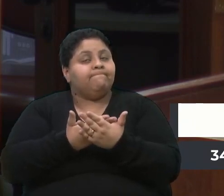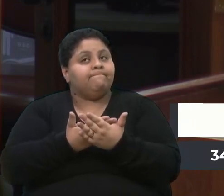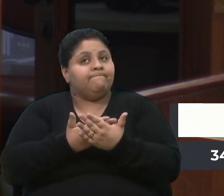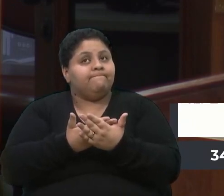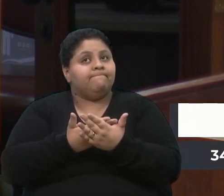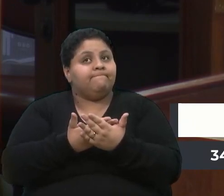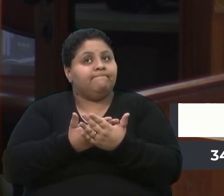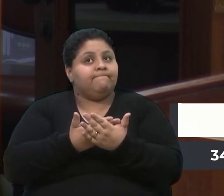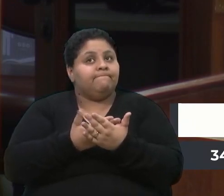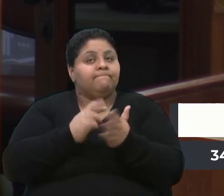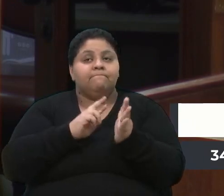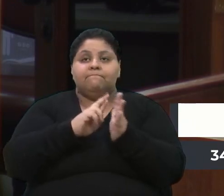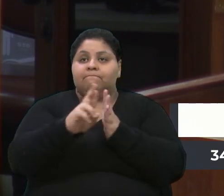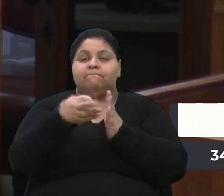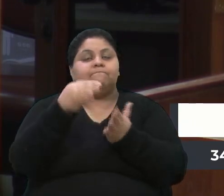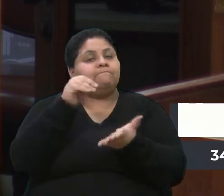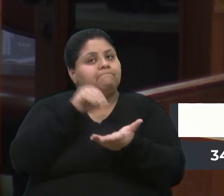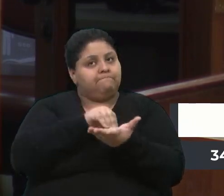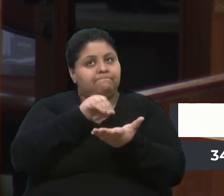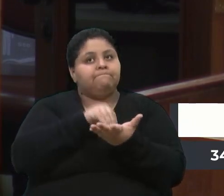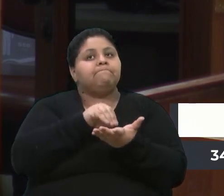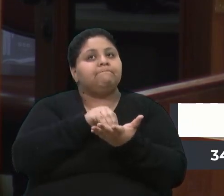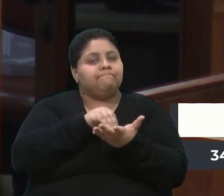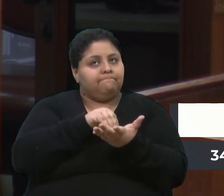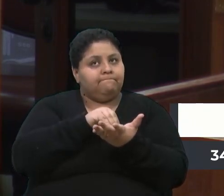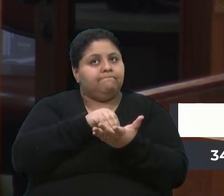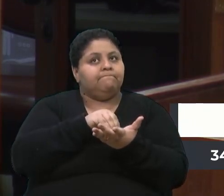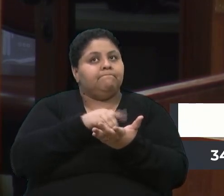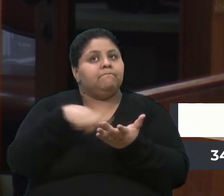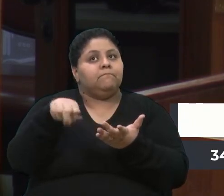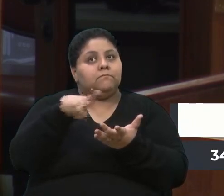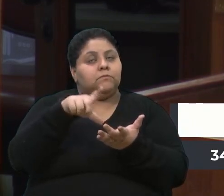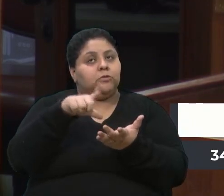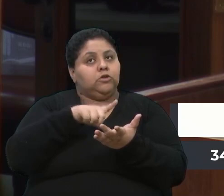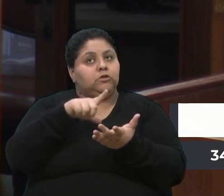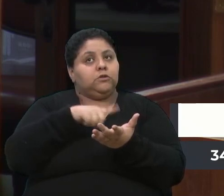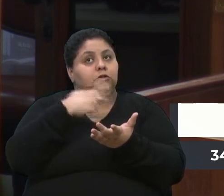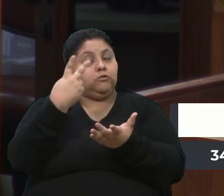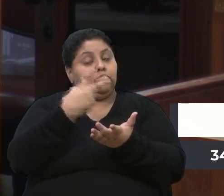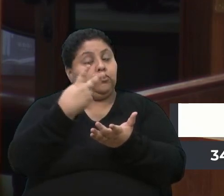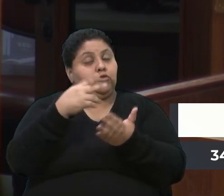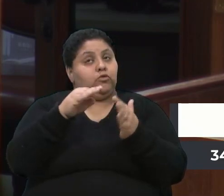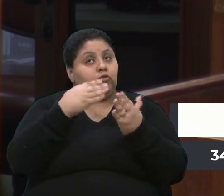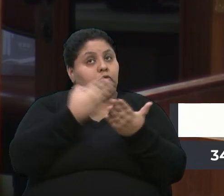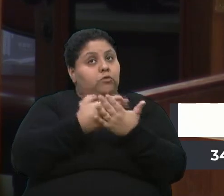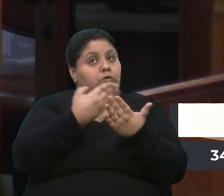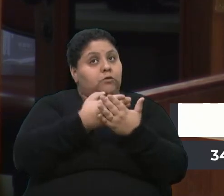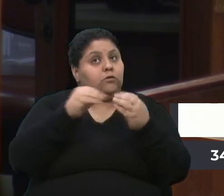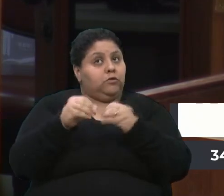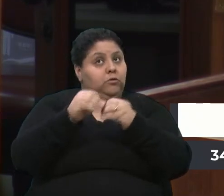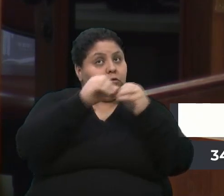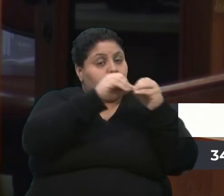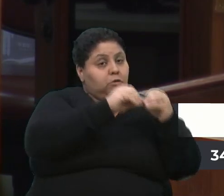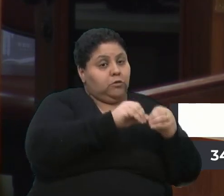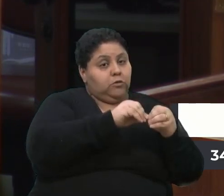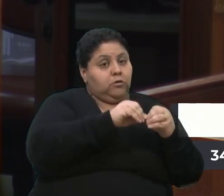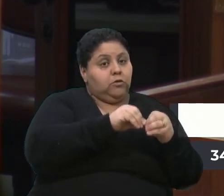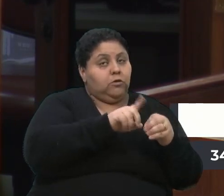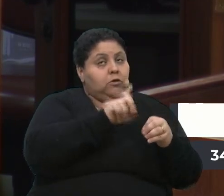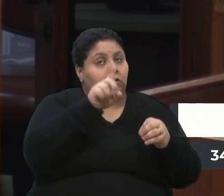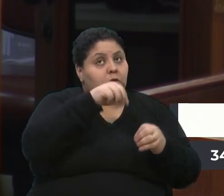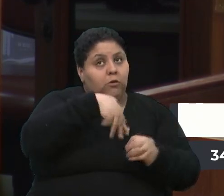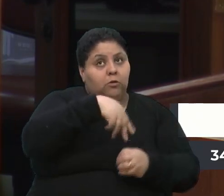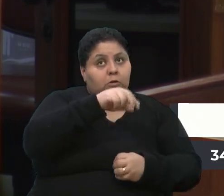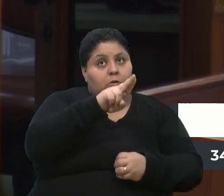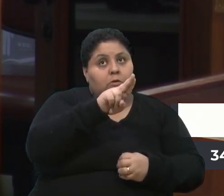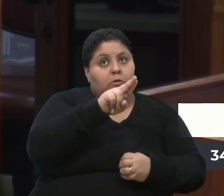Essa resposta não veio. Nós temos 2 escolas fora da sede, lá no antigo Mutirão Objetivo, que é o